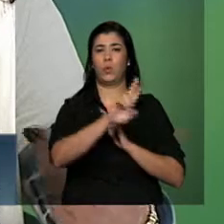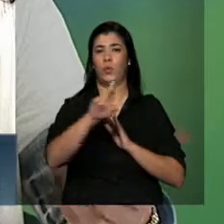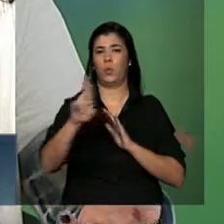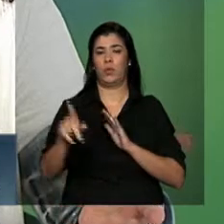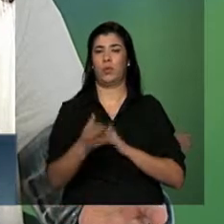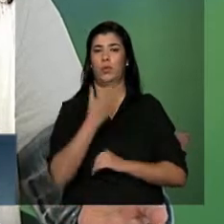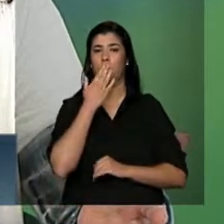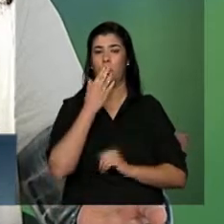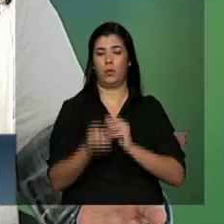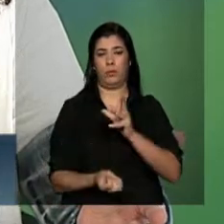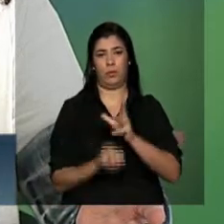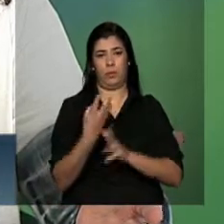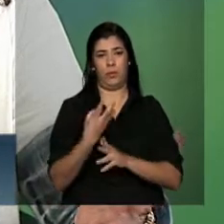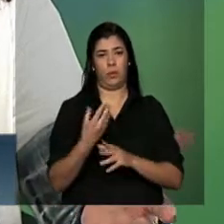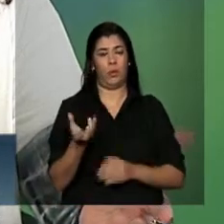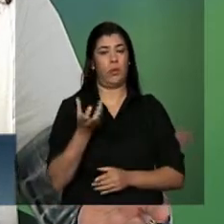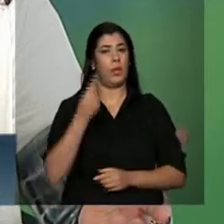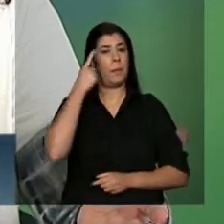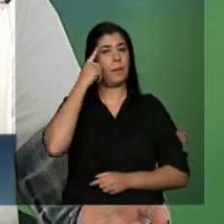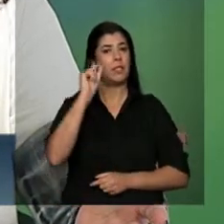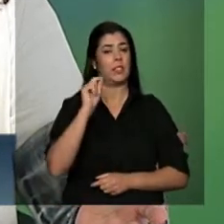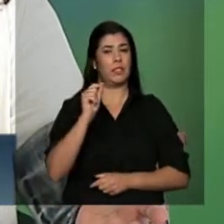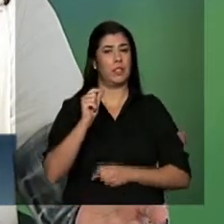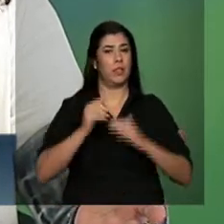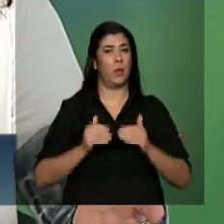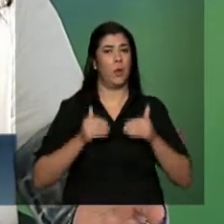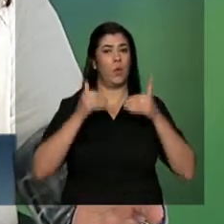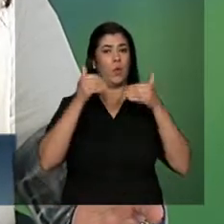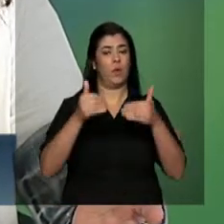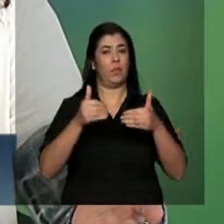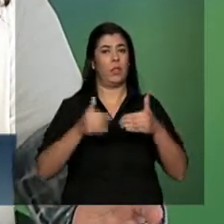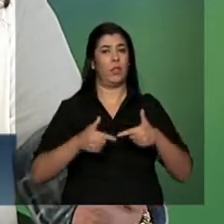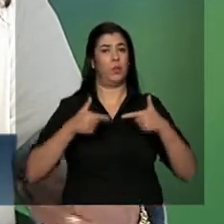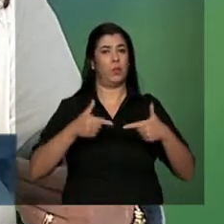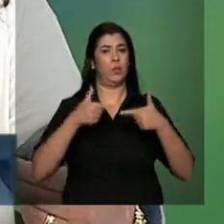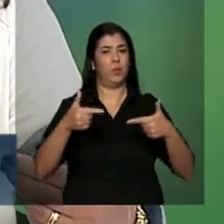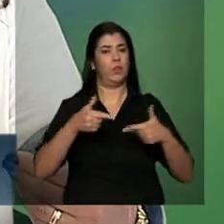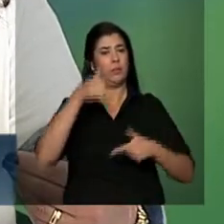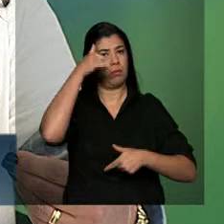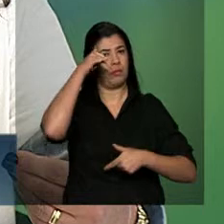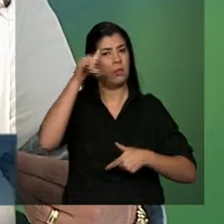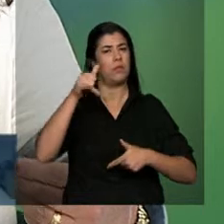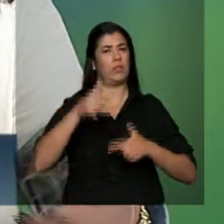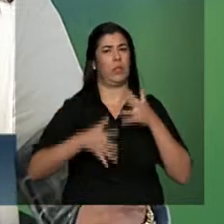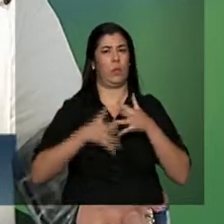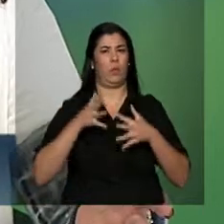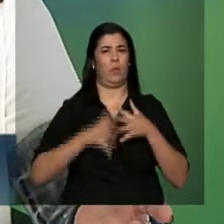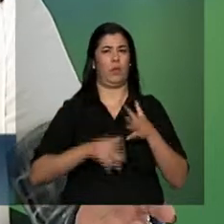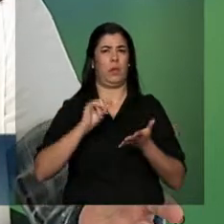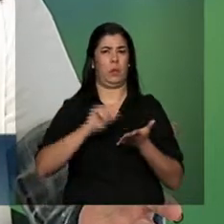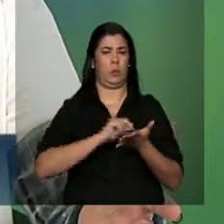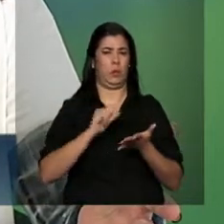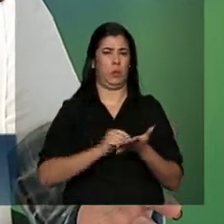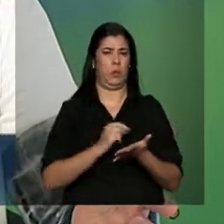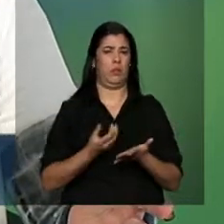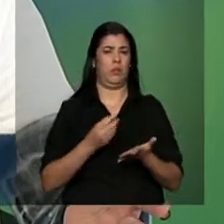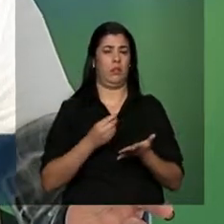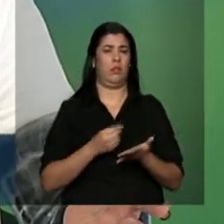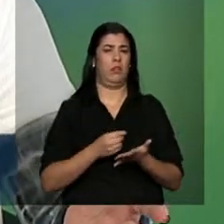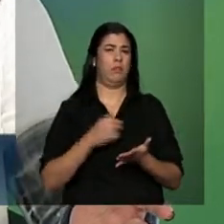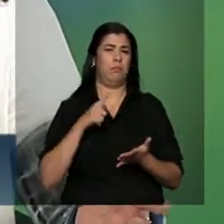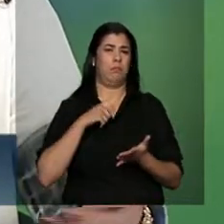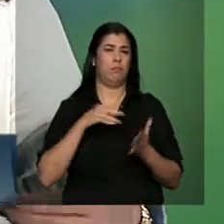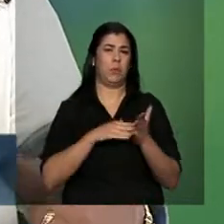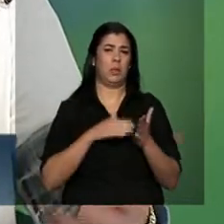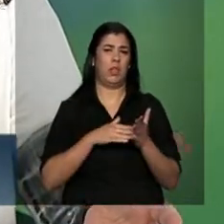nós estamos nessa grande frente ampla no combate à burocracia, sem perder qualidade, de que, num prazo máximo de